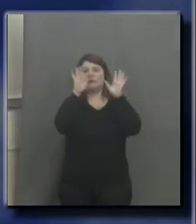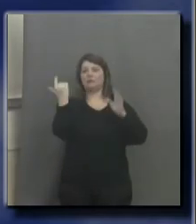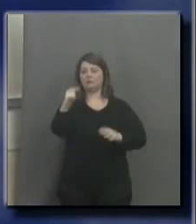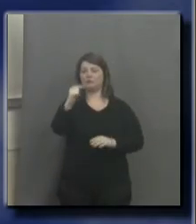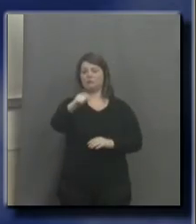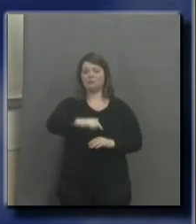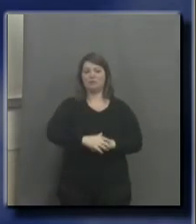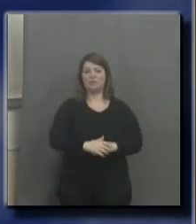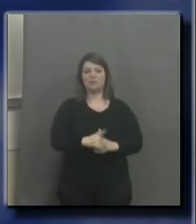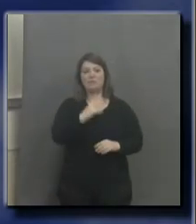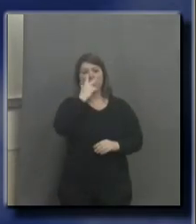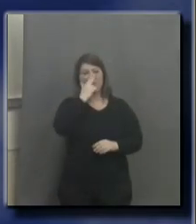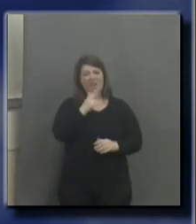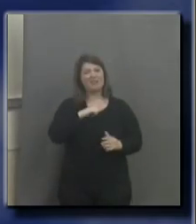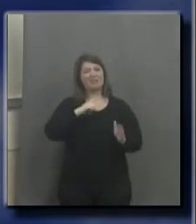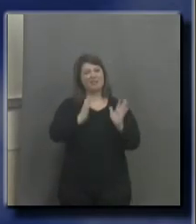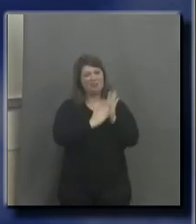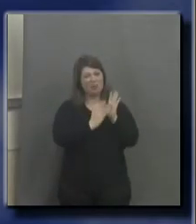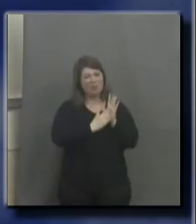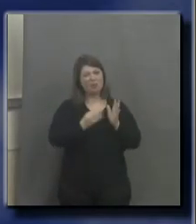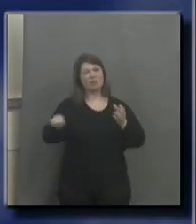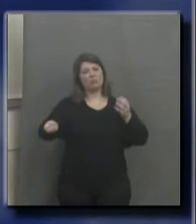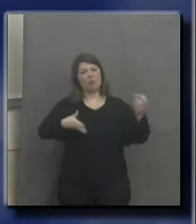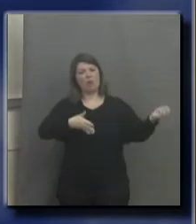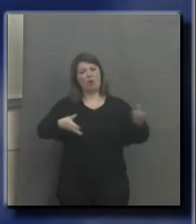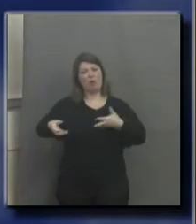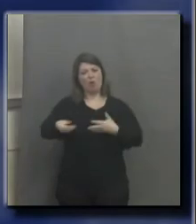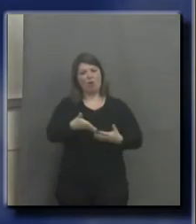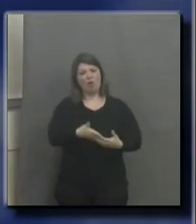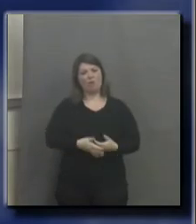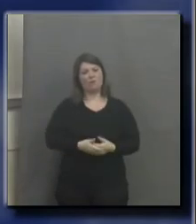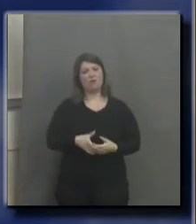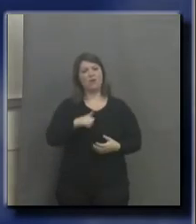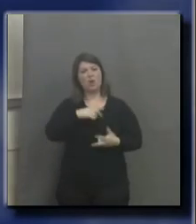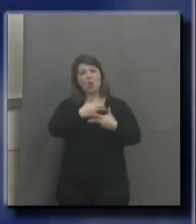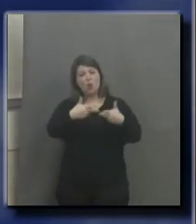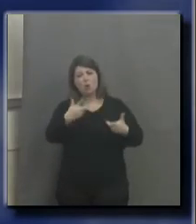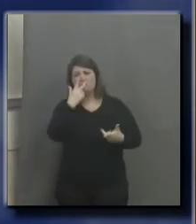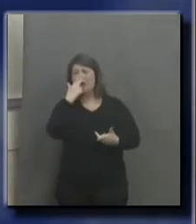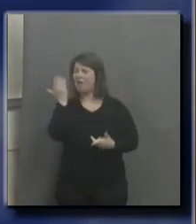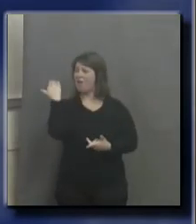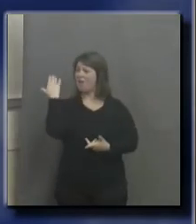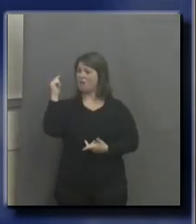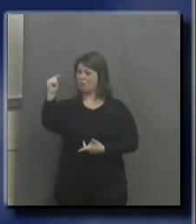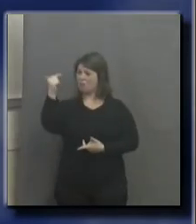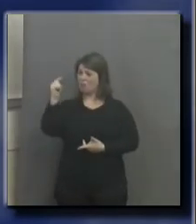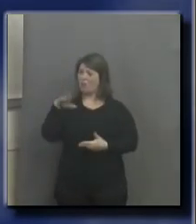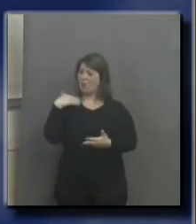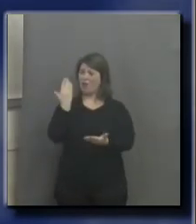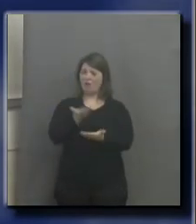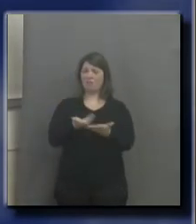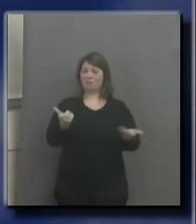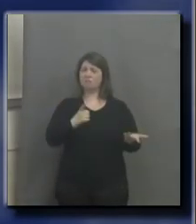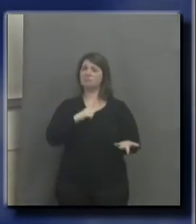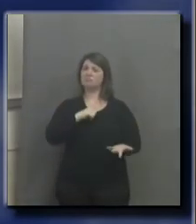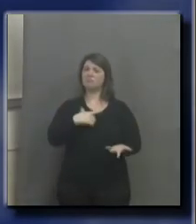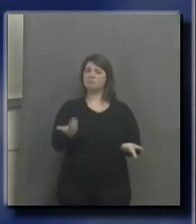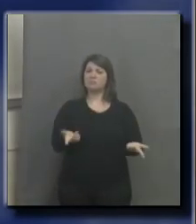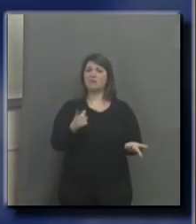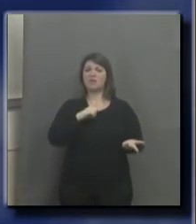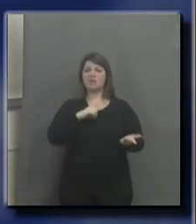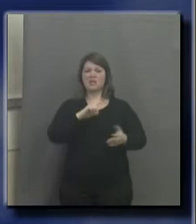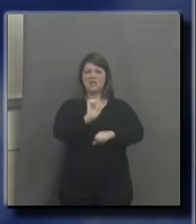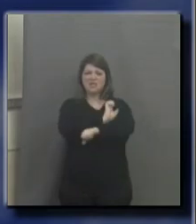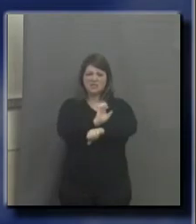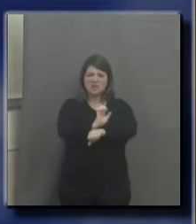trouxeram muitas propostas novas, coisas que não existiam antes, como estágios